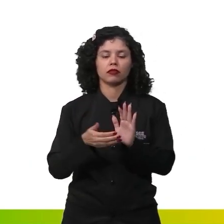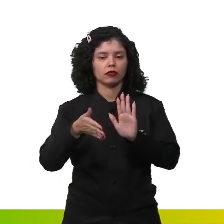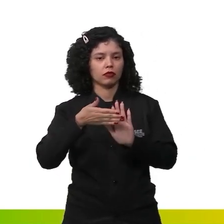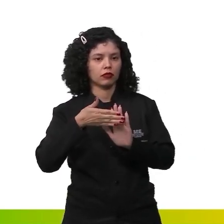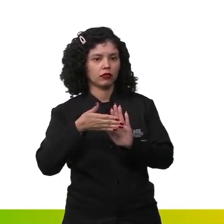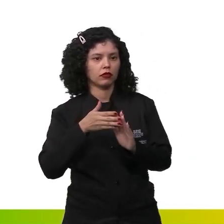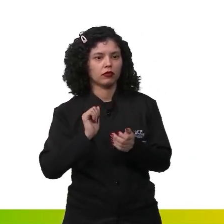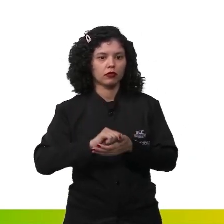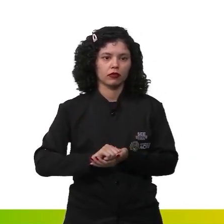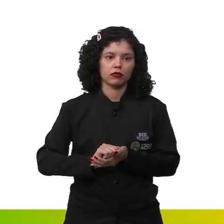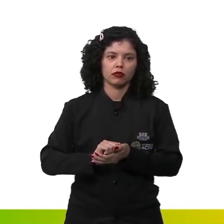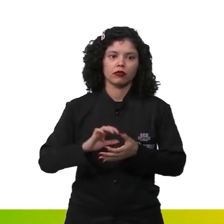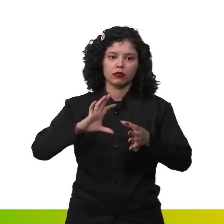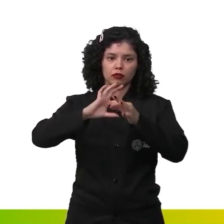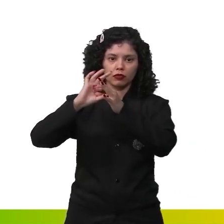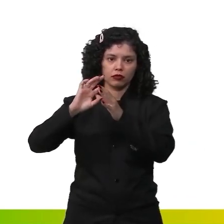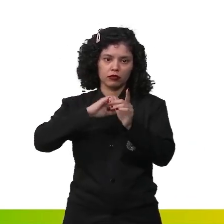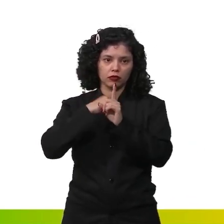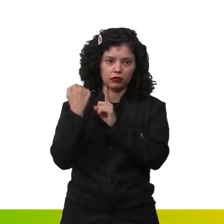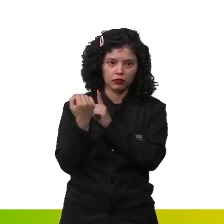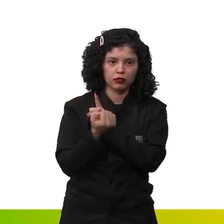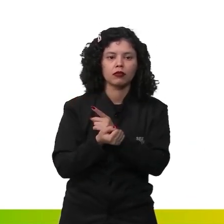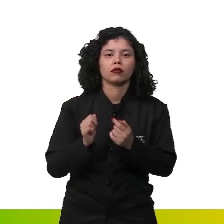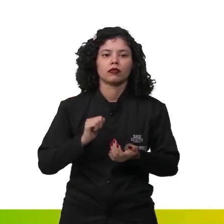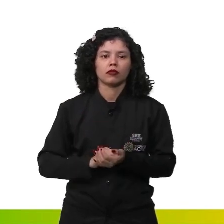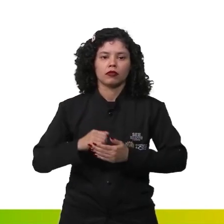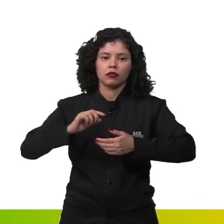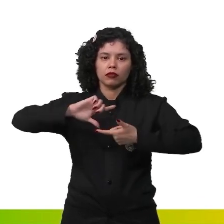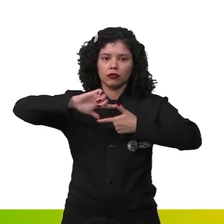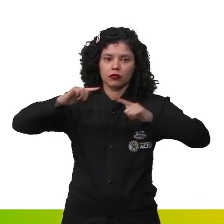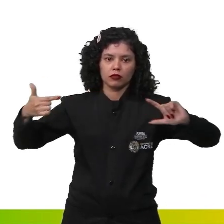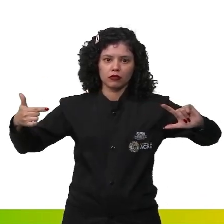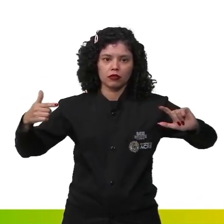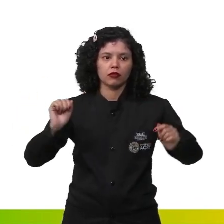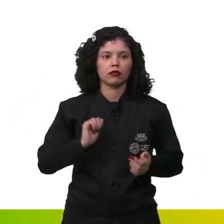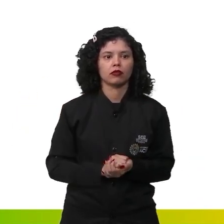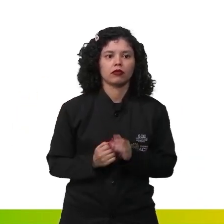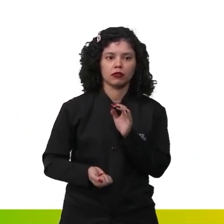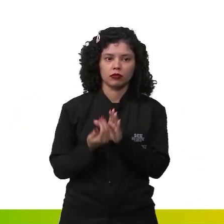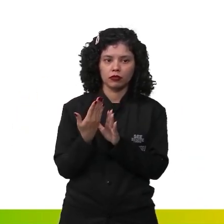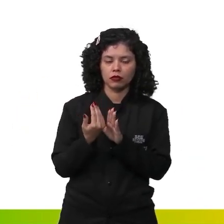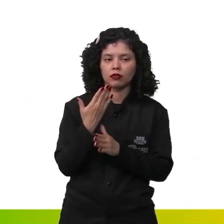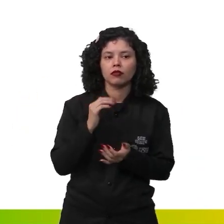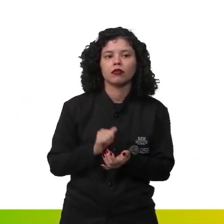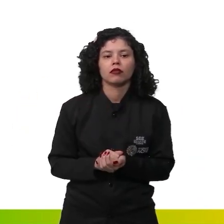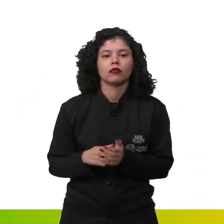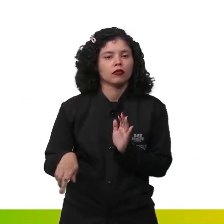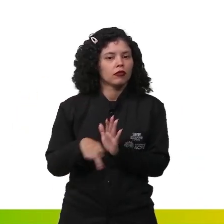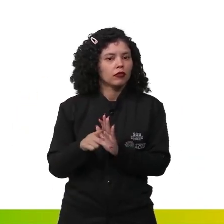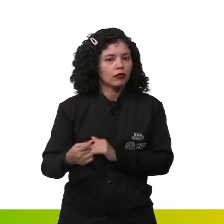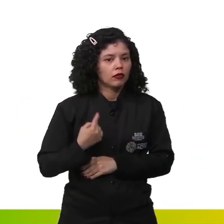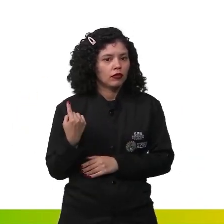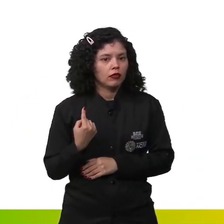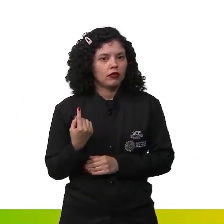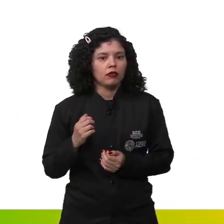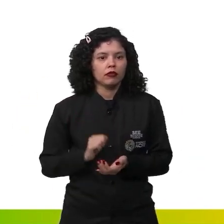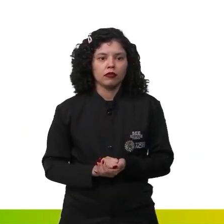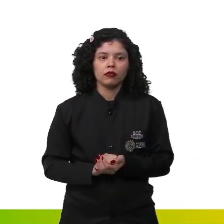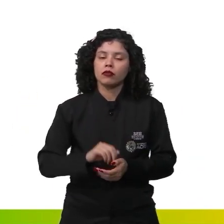promove coesão social nas sociedades modernas, criando interdependência